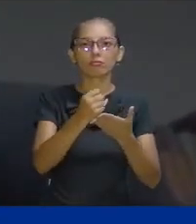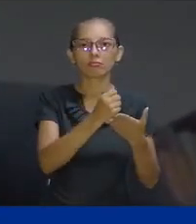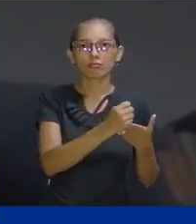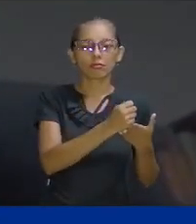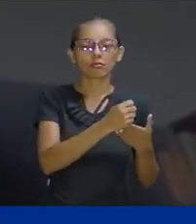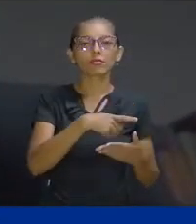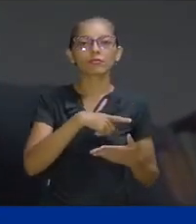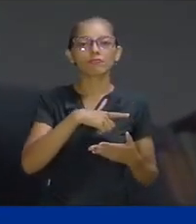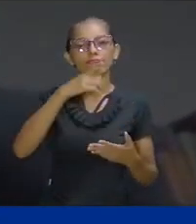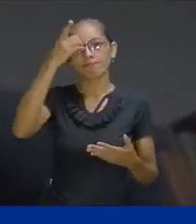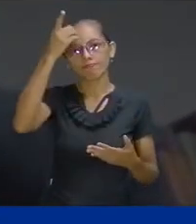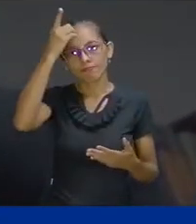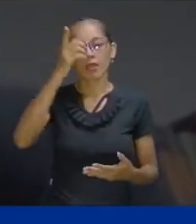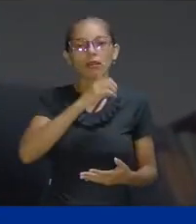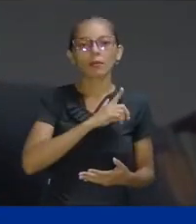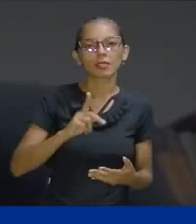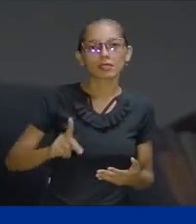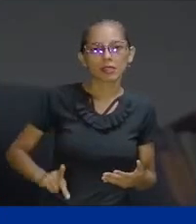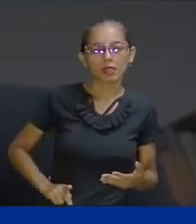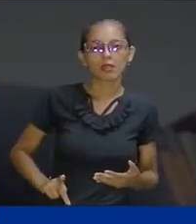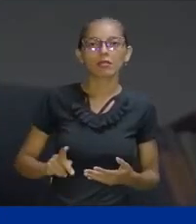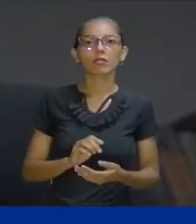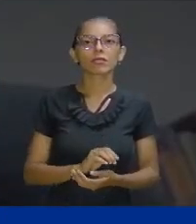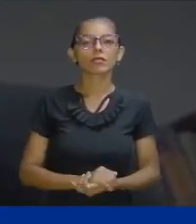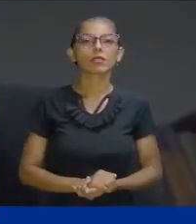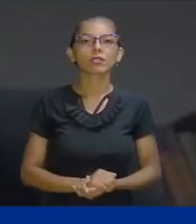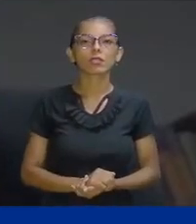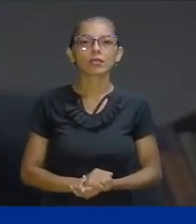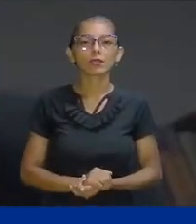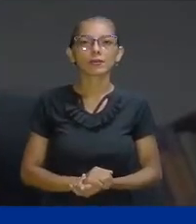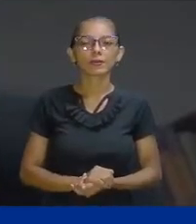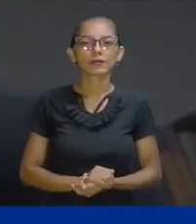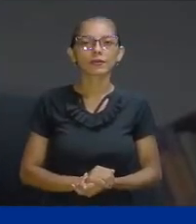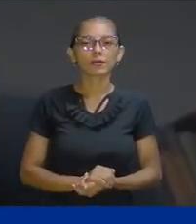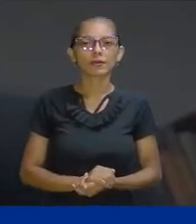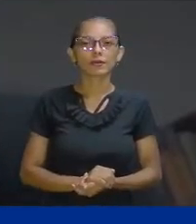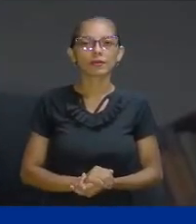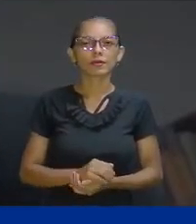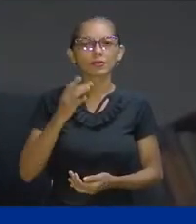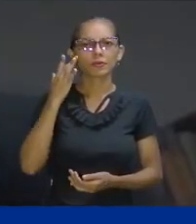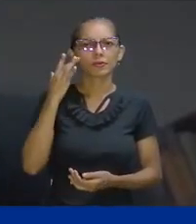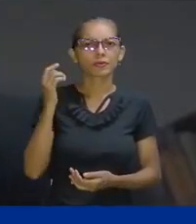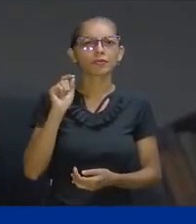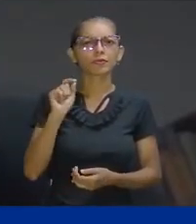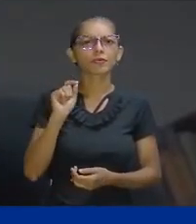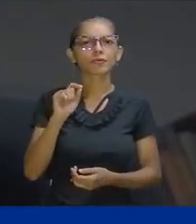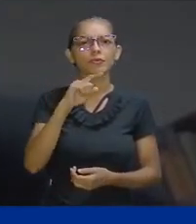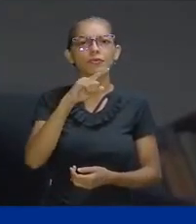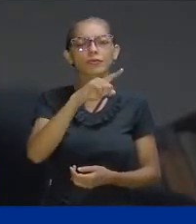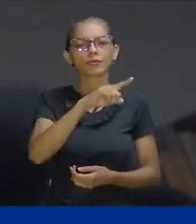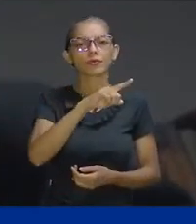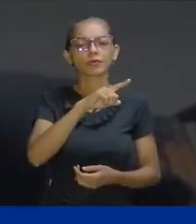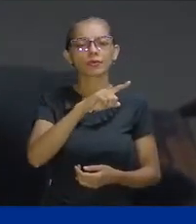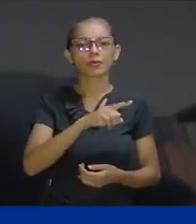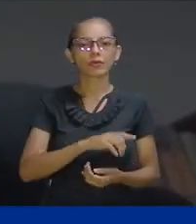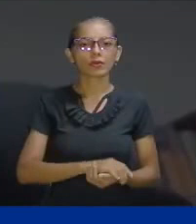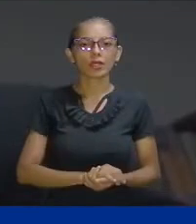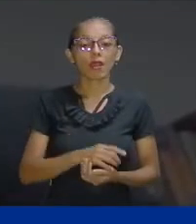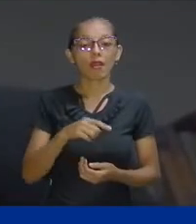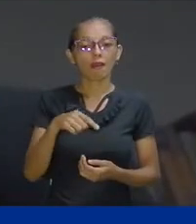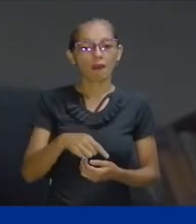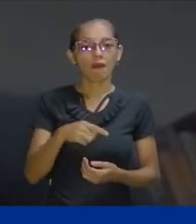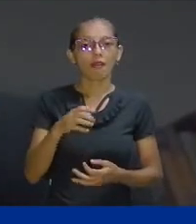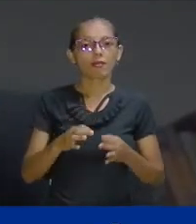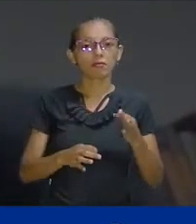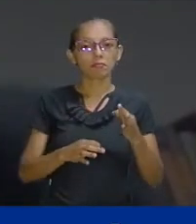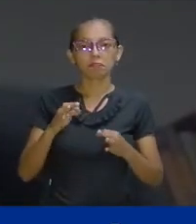nosso diretor e todos os nossos serventuários, irá promover um ato que é muito importante para a nossa justiça, que é uma justiça diamante,